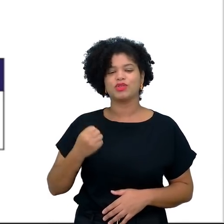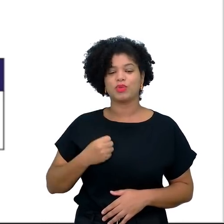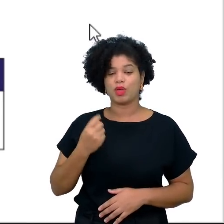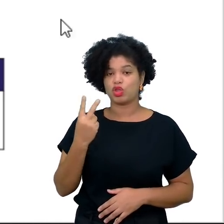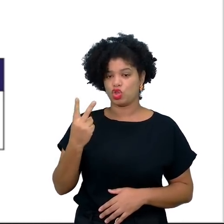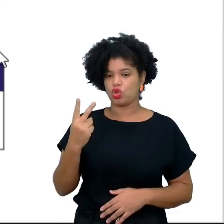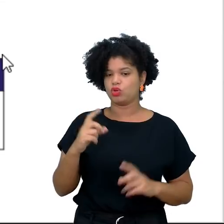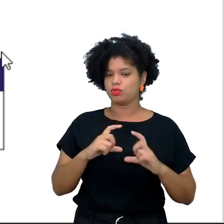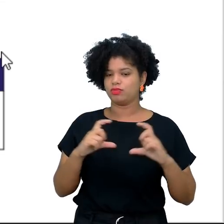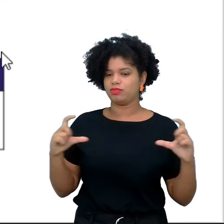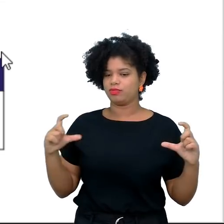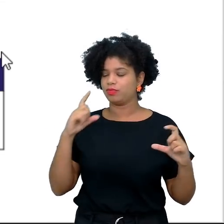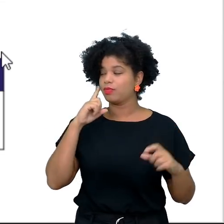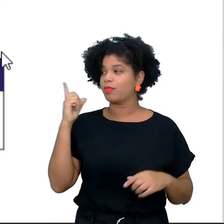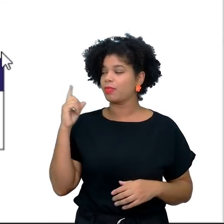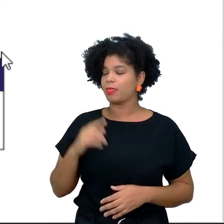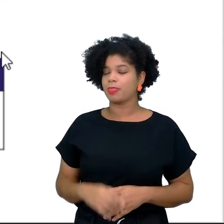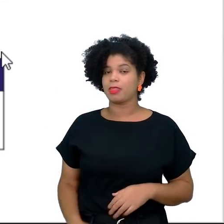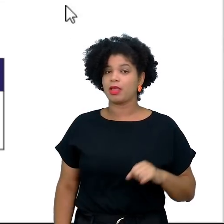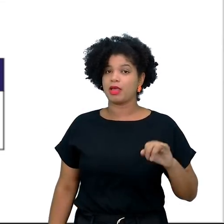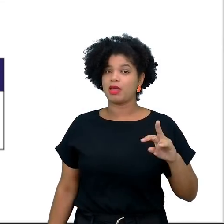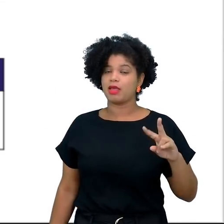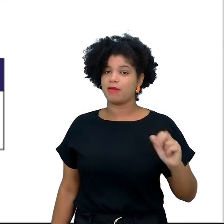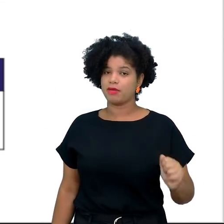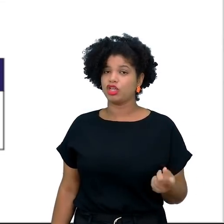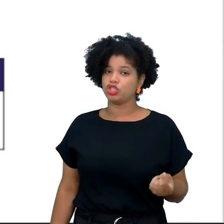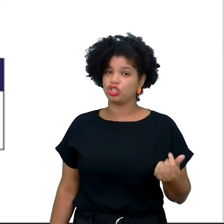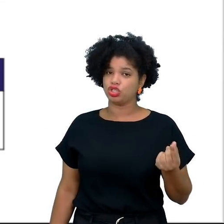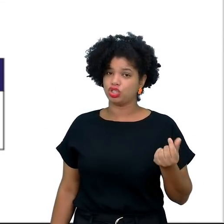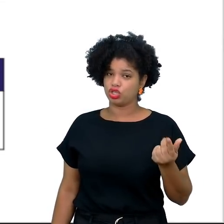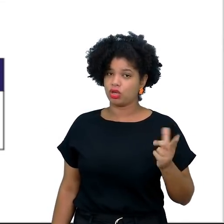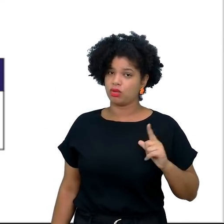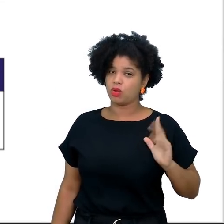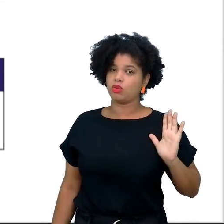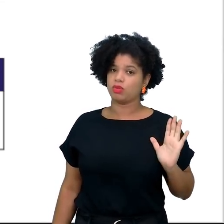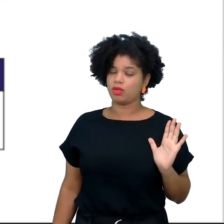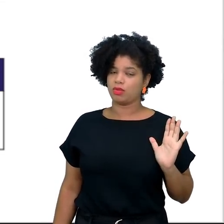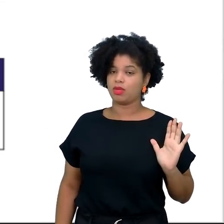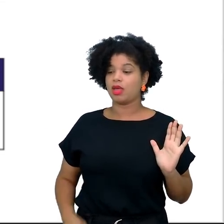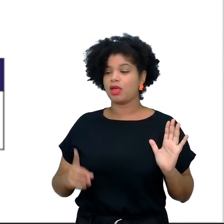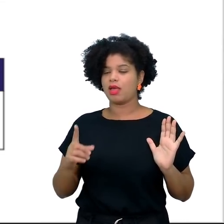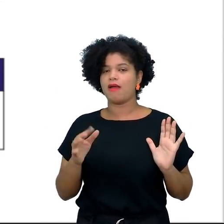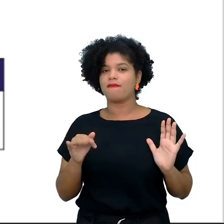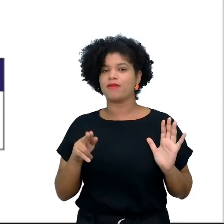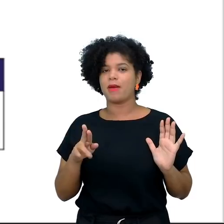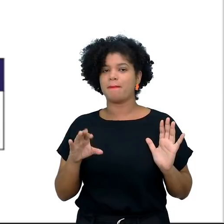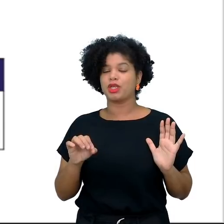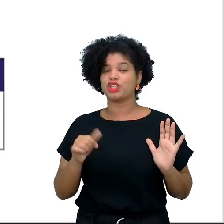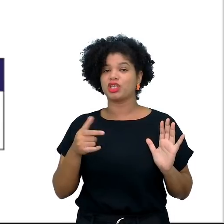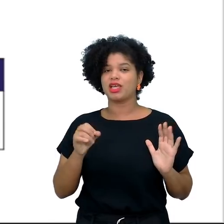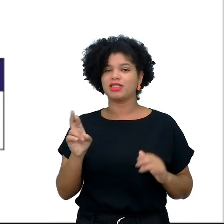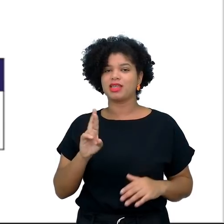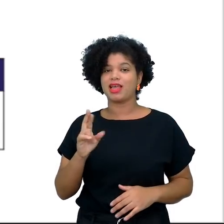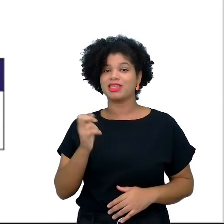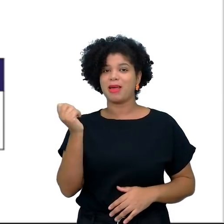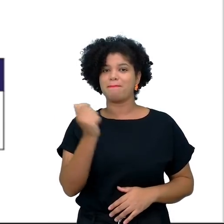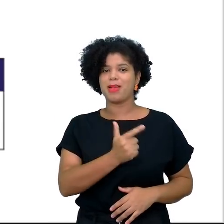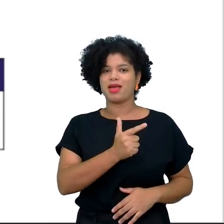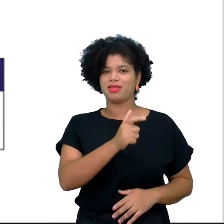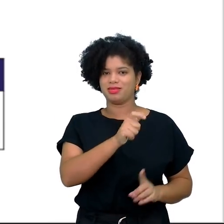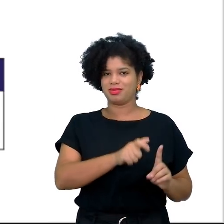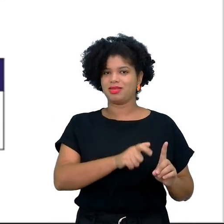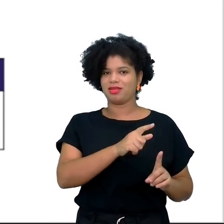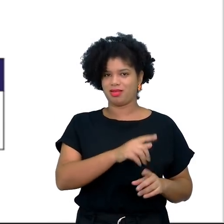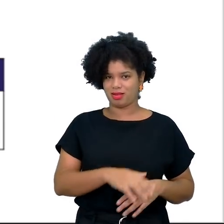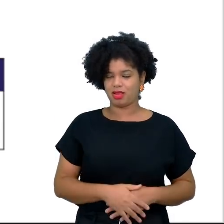2, que é Ivan, ele tem alguns reais, e Fabrício tem 10 reais a mais que o Ivan. Então,